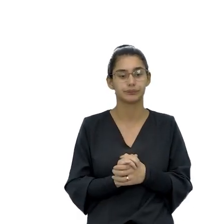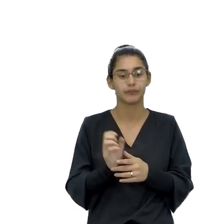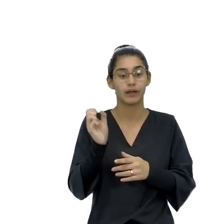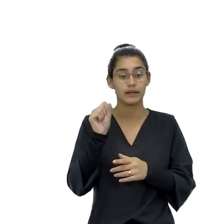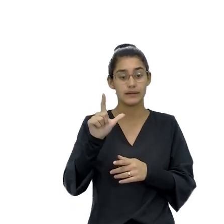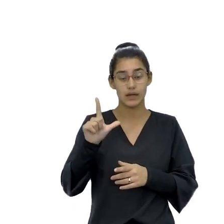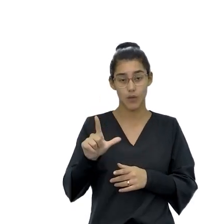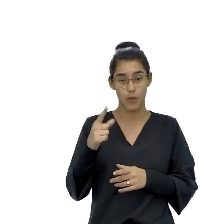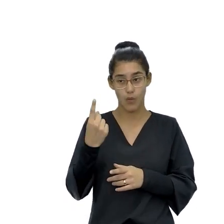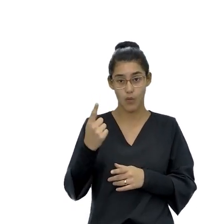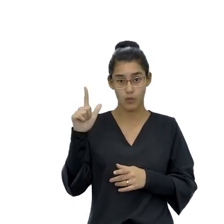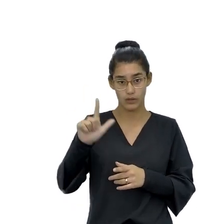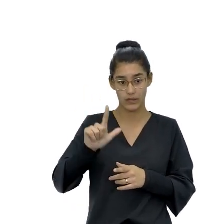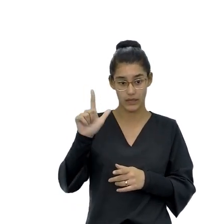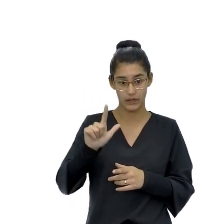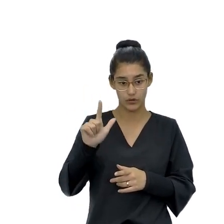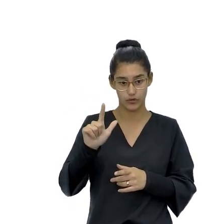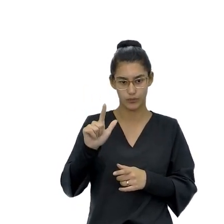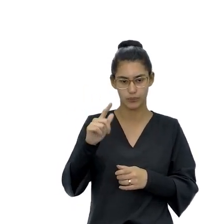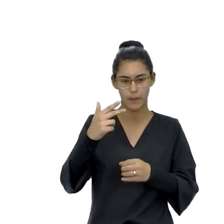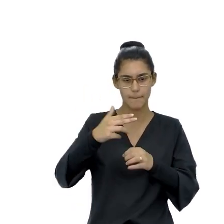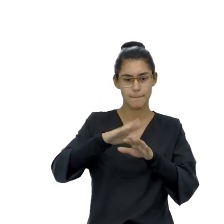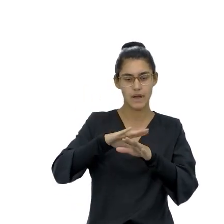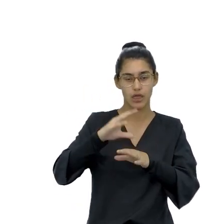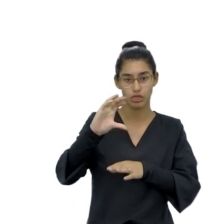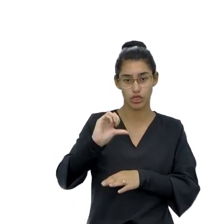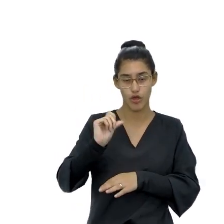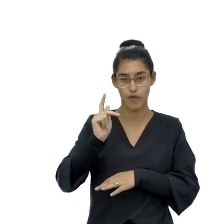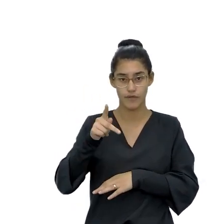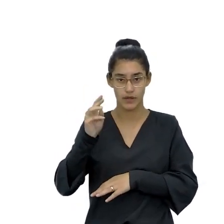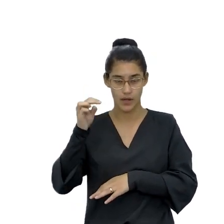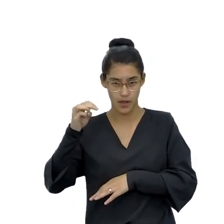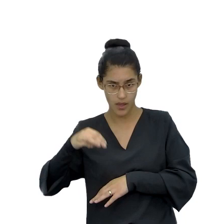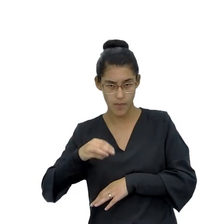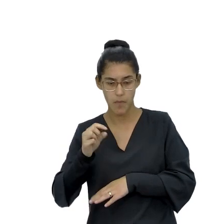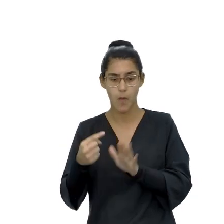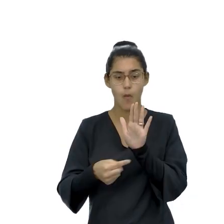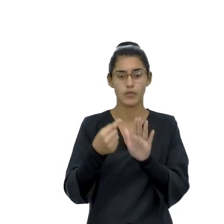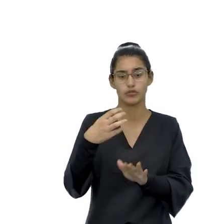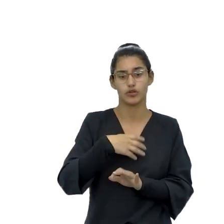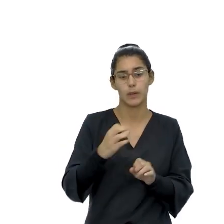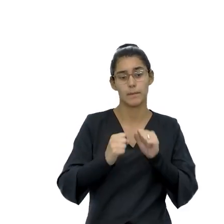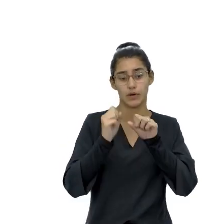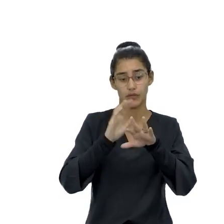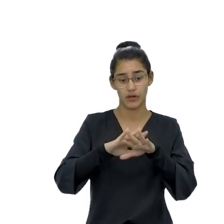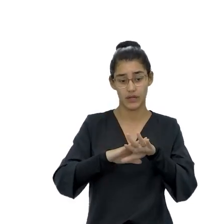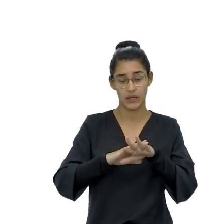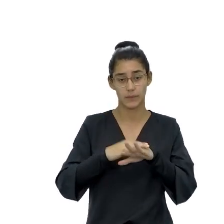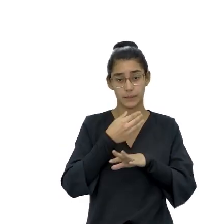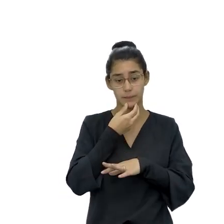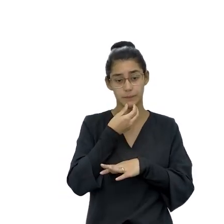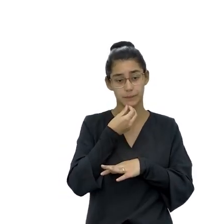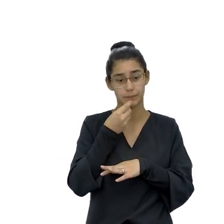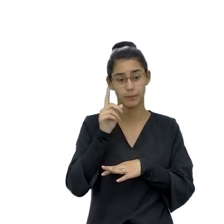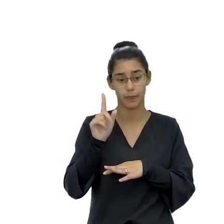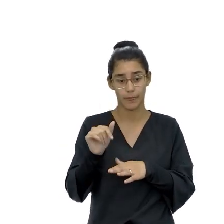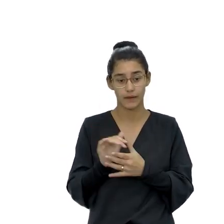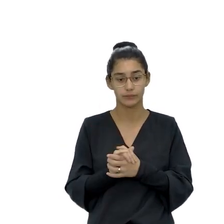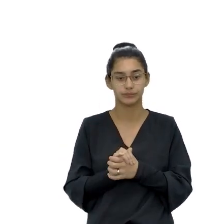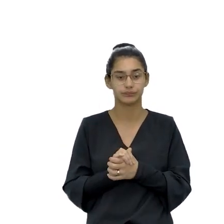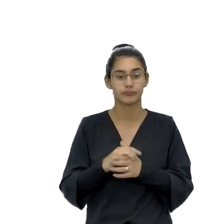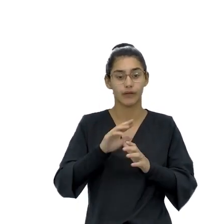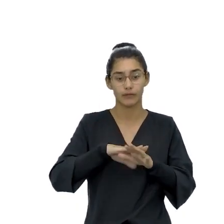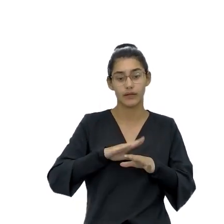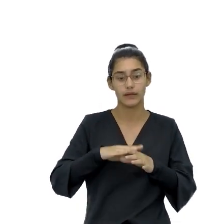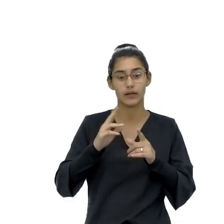1 litro de combustível Walter percorre 9 quilômetros, então uma das maneiras que ele pode fazer é ele ir